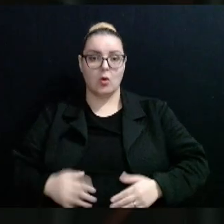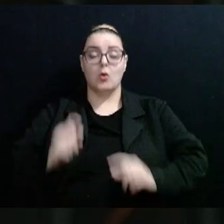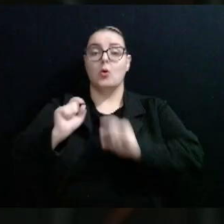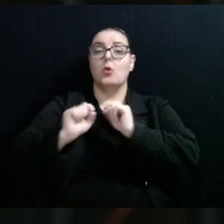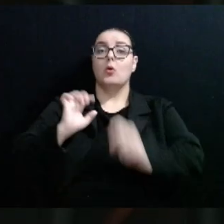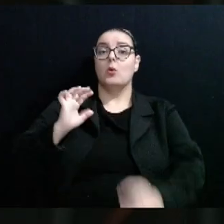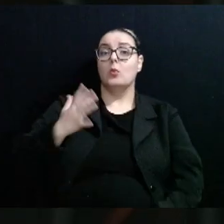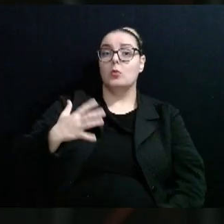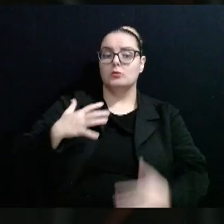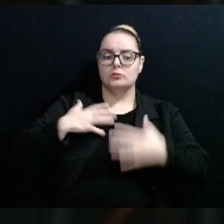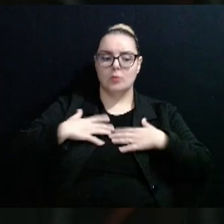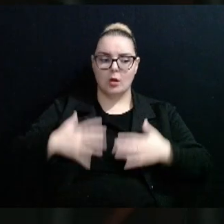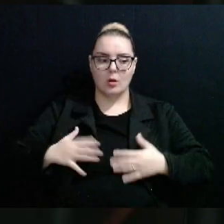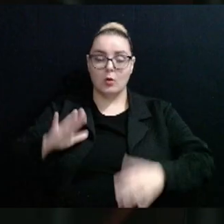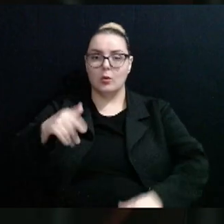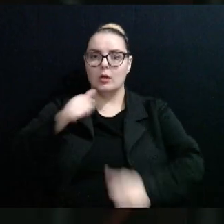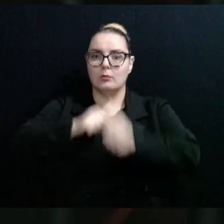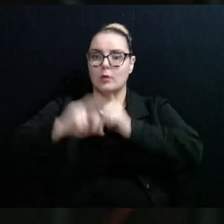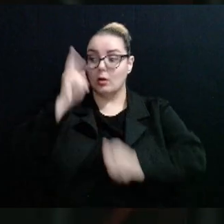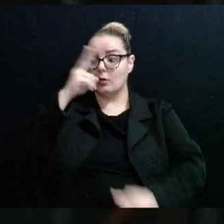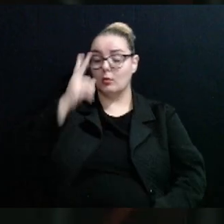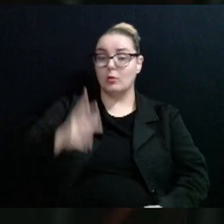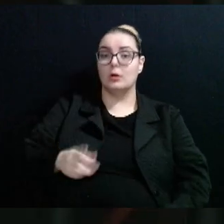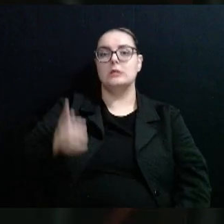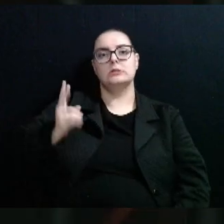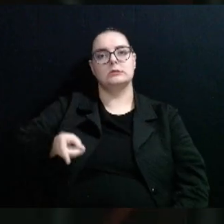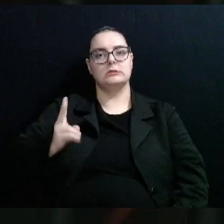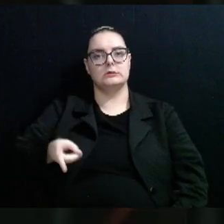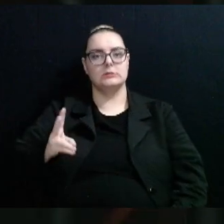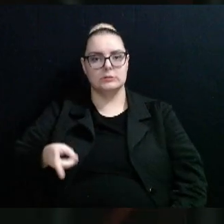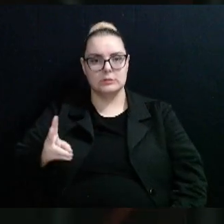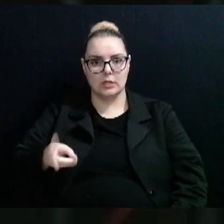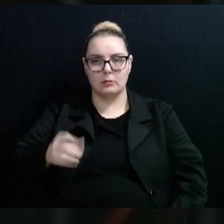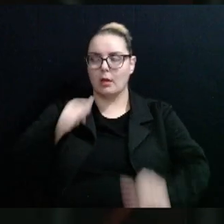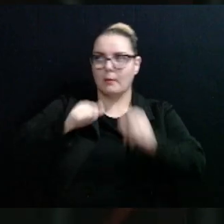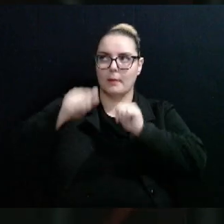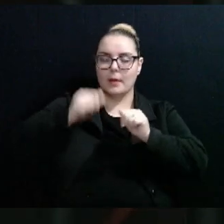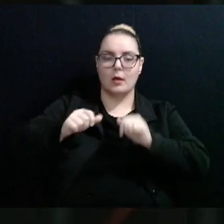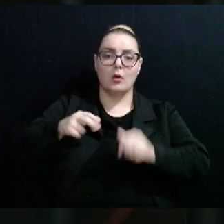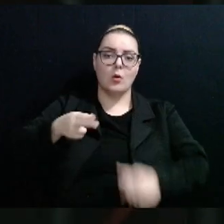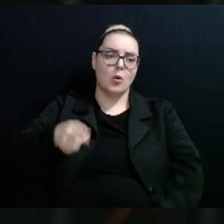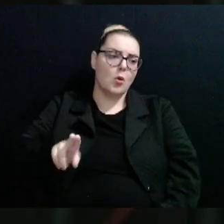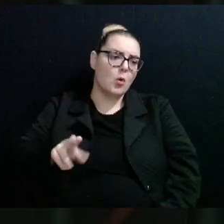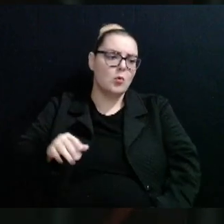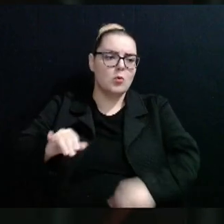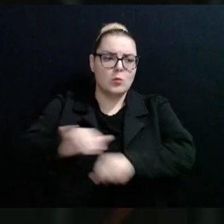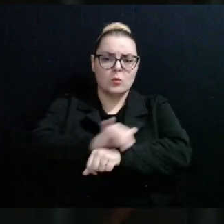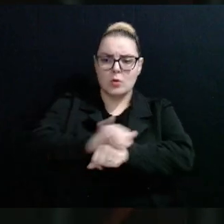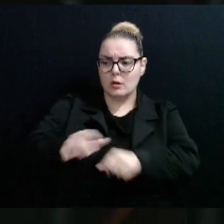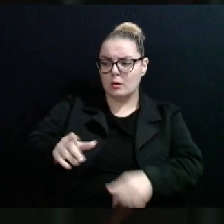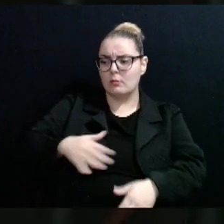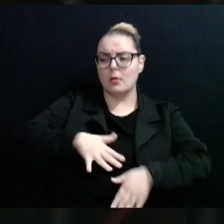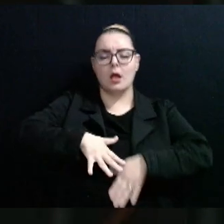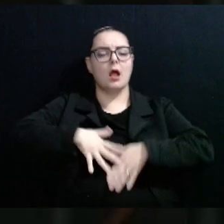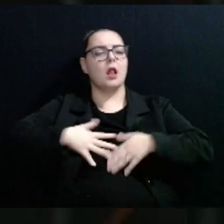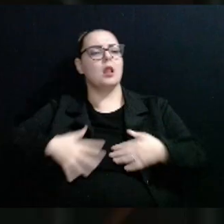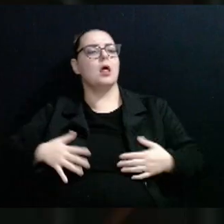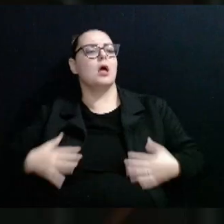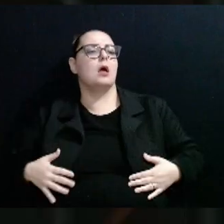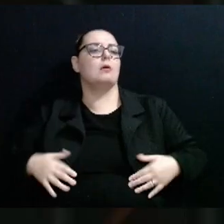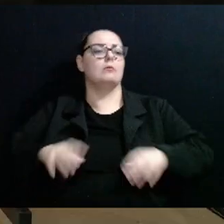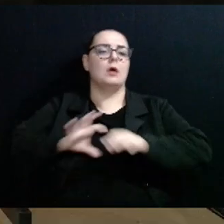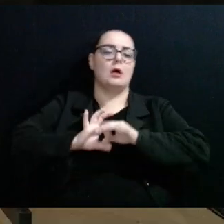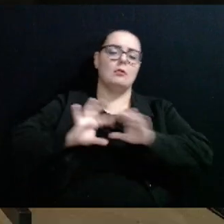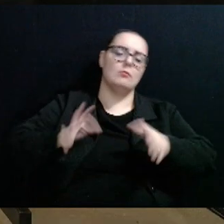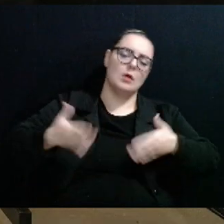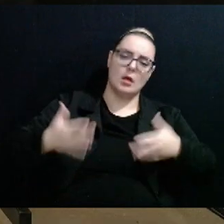o álcool ele é usado com frequência ou até como uma ferramenta, doutora, para relaxar, para se soltar, assim como a Daniela